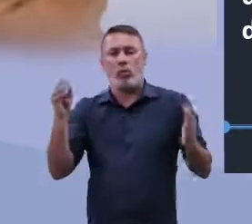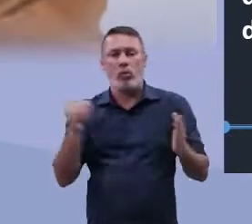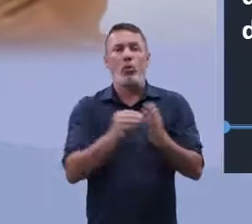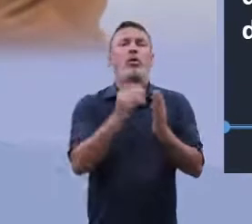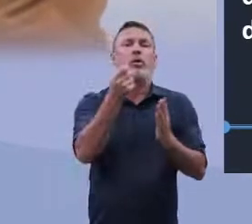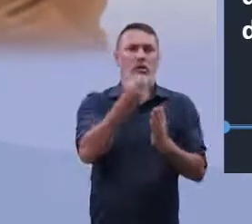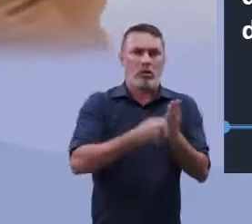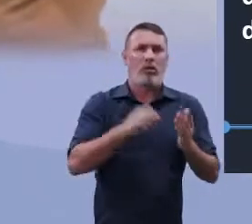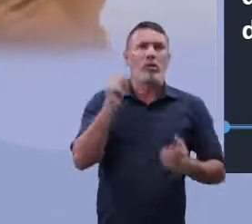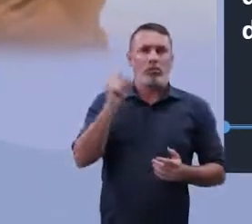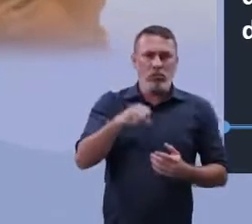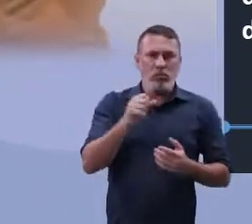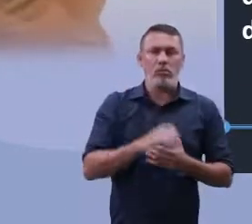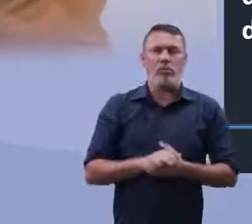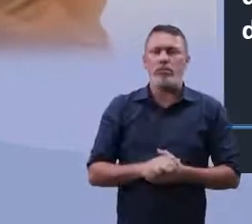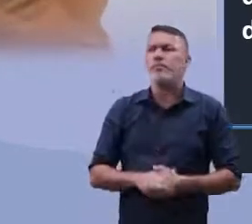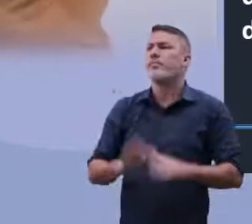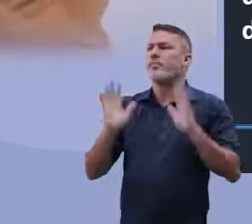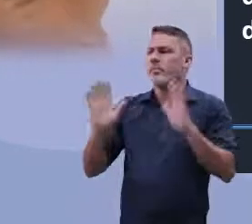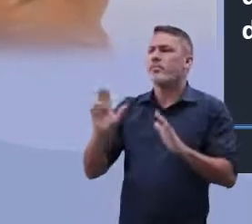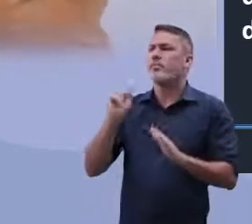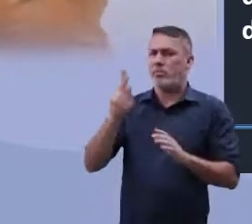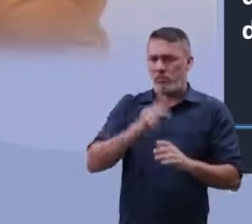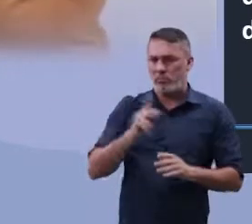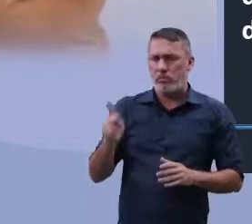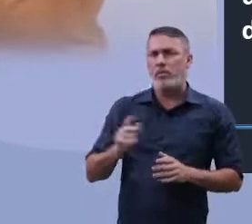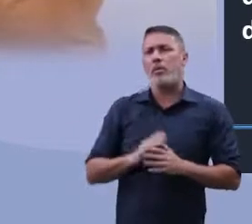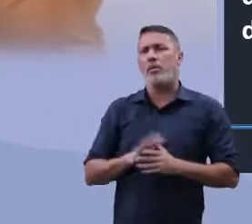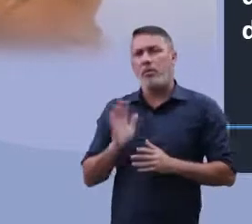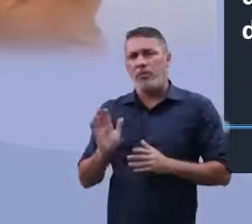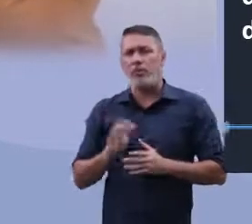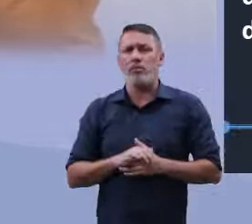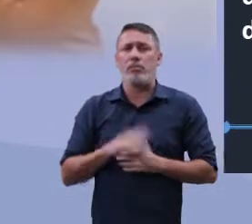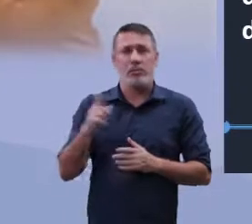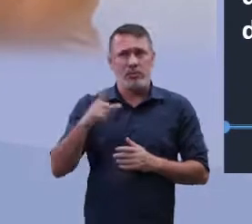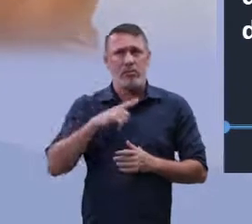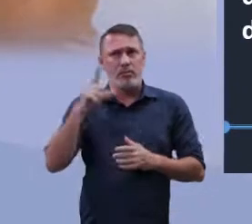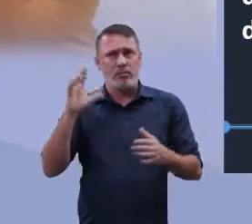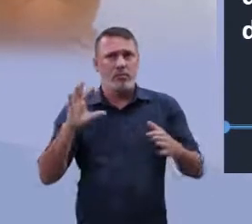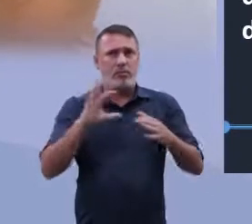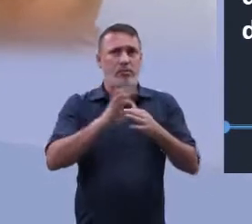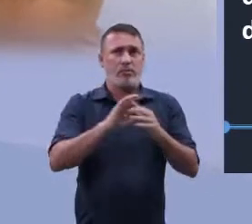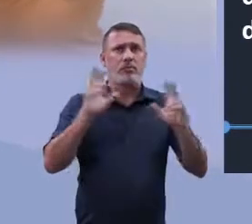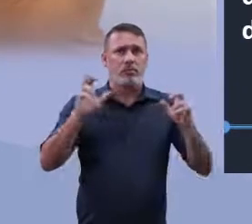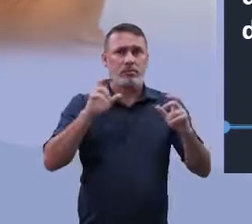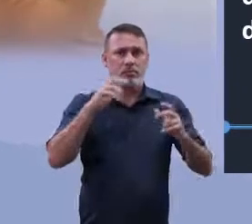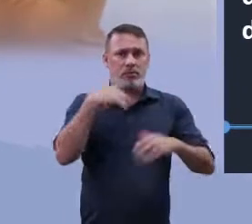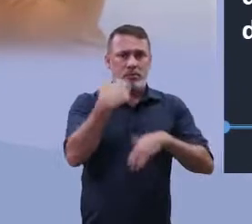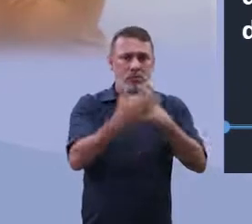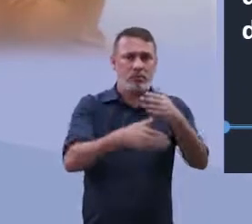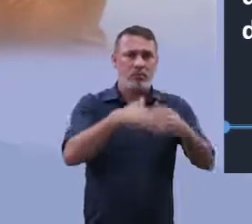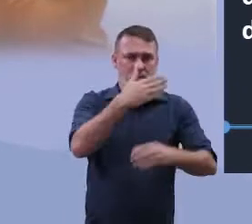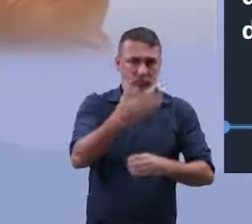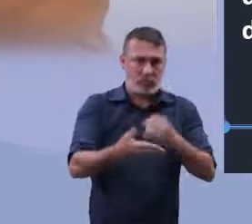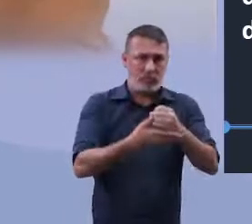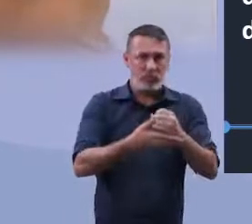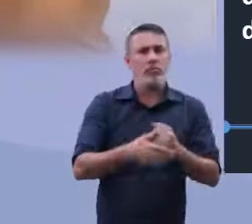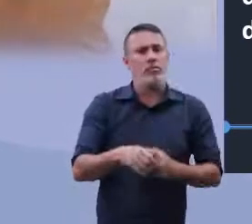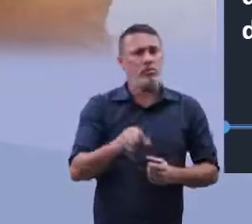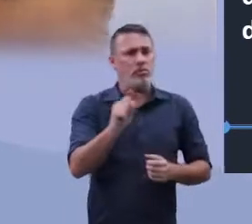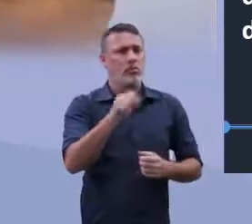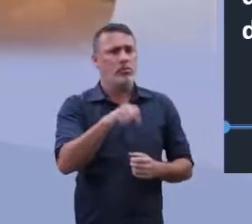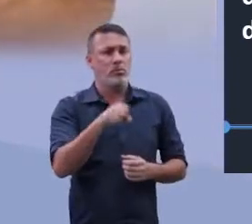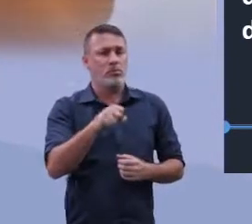na redação. Tá, professor, mas isso aí tem uma ligação com a ideia do desenvolvimento sustentável. Sim,